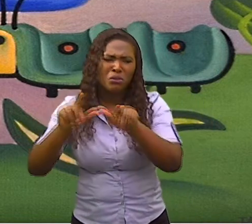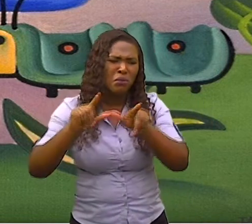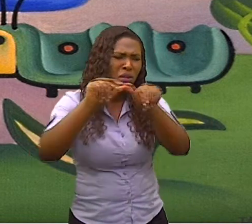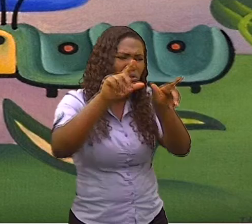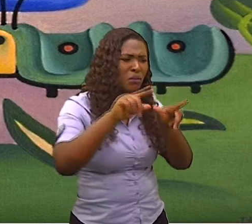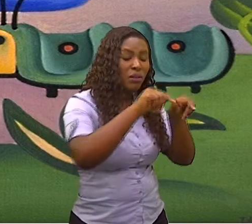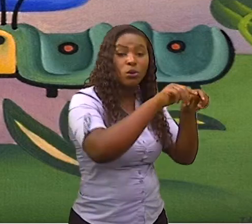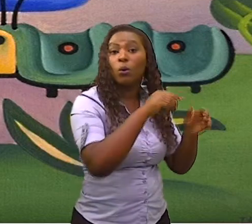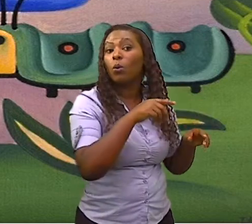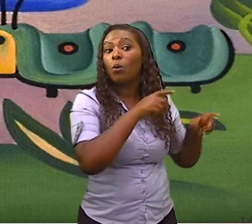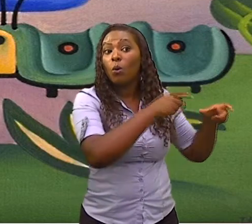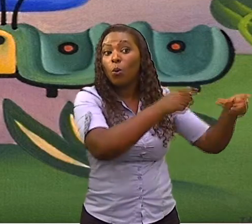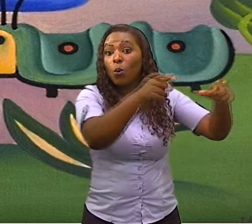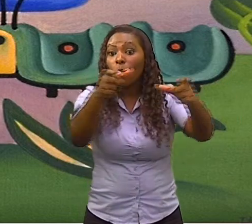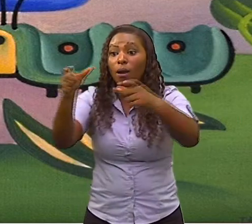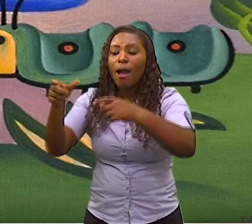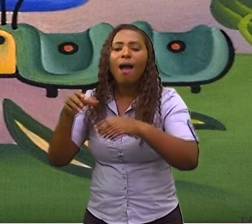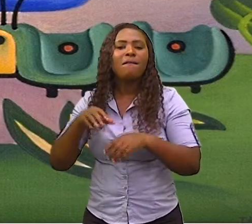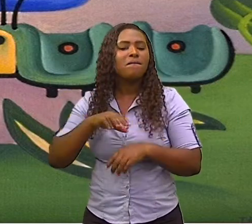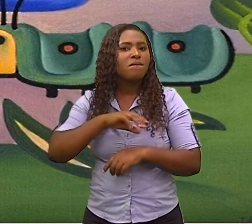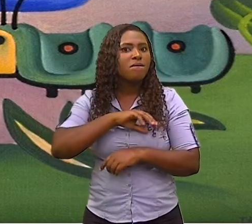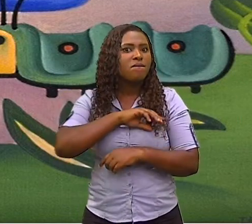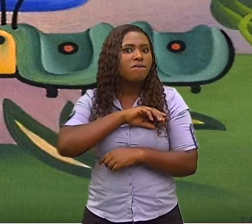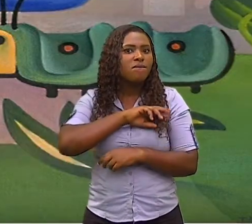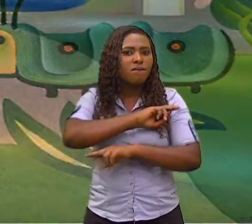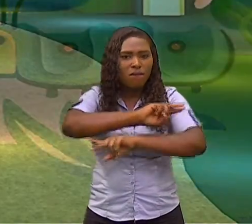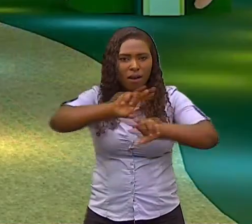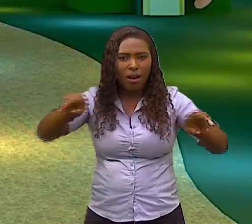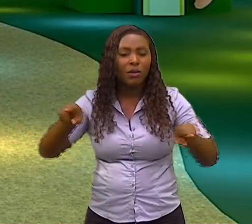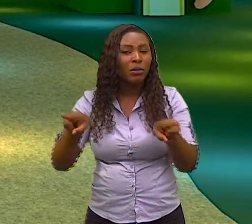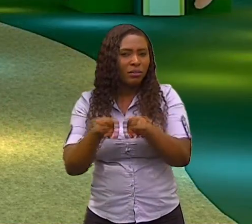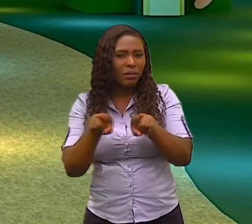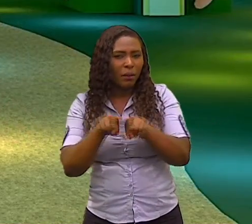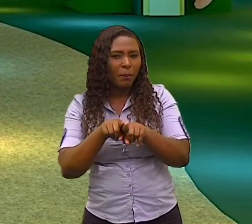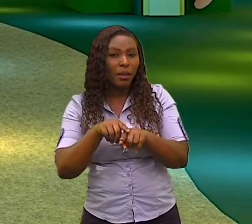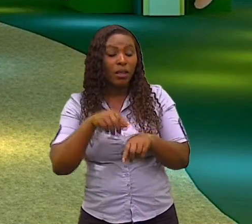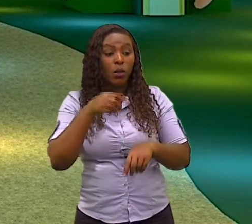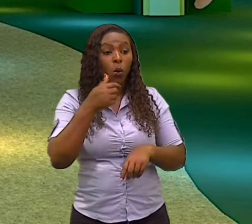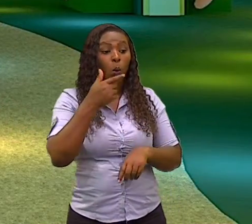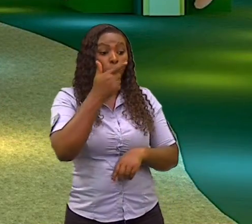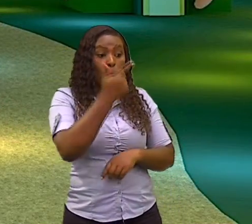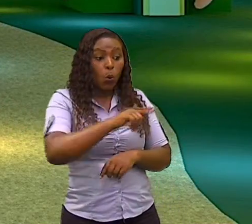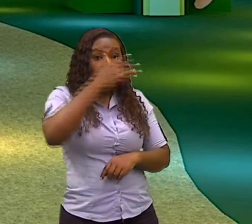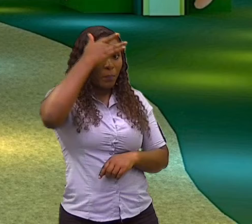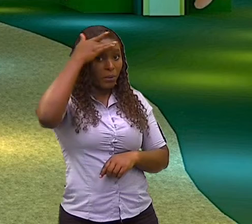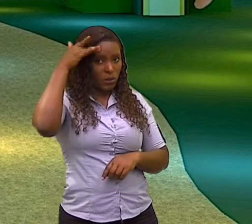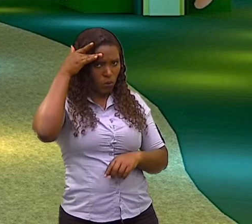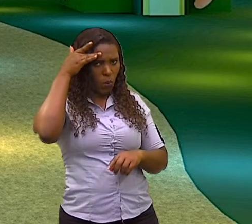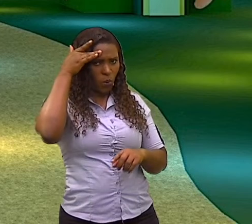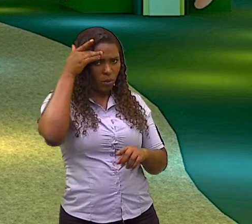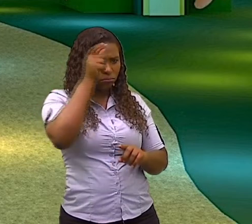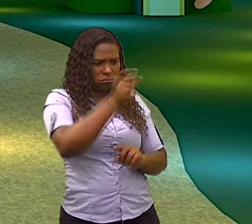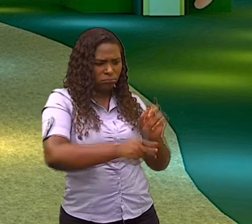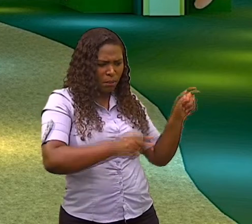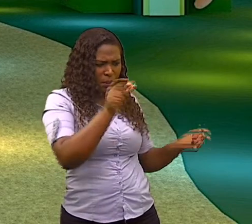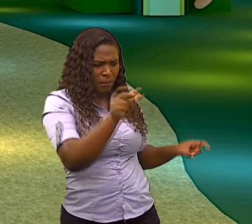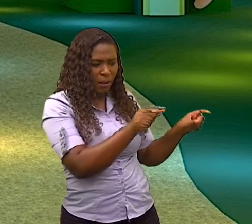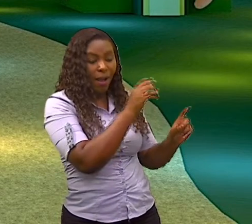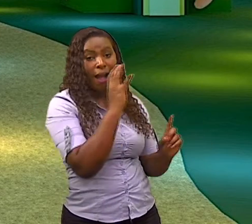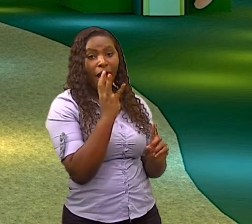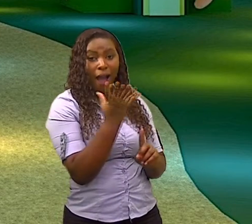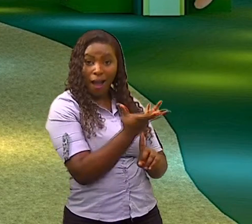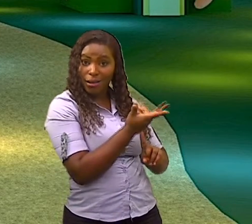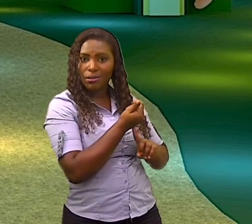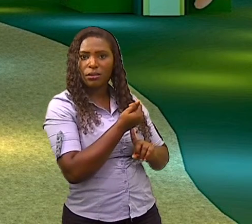vários artistas. Em 1926, Tarsila fez sua primeira exposição individual em Paris, com